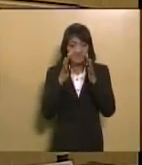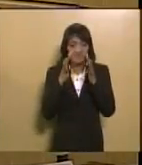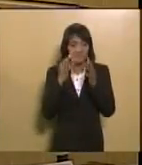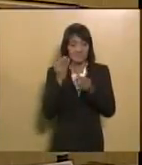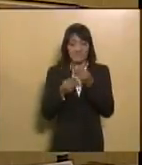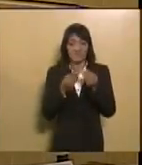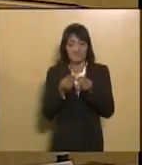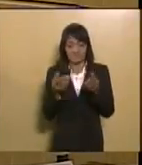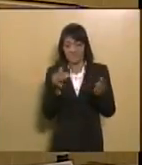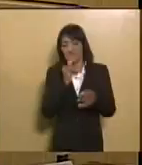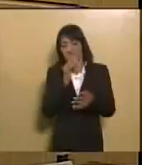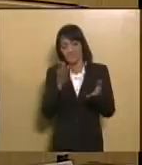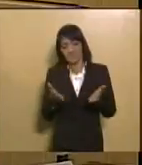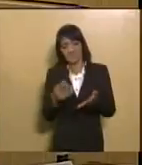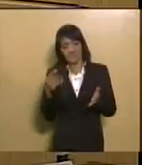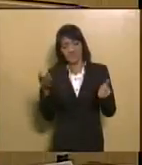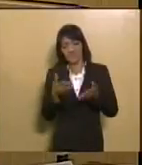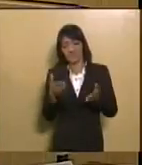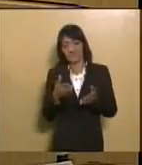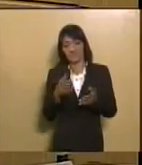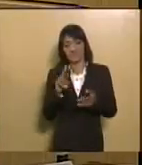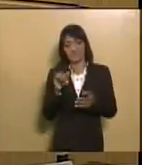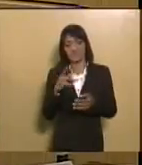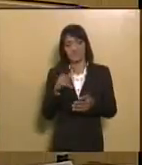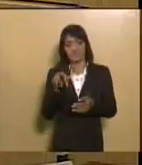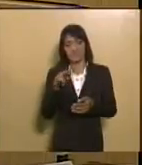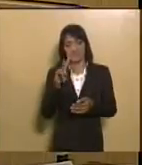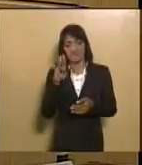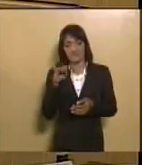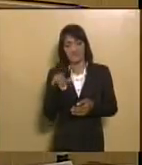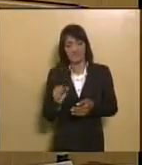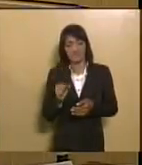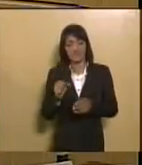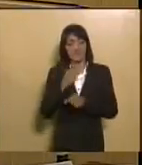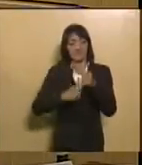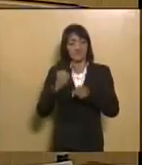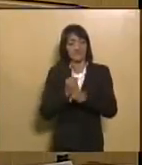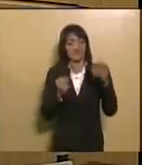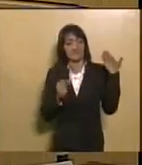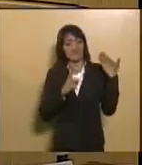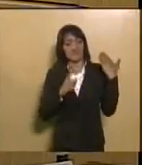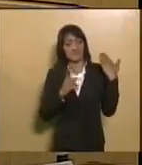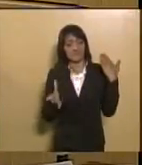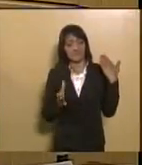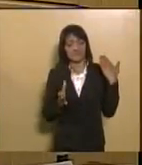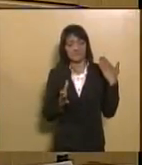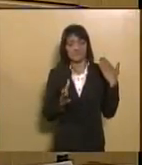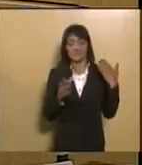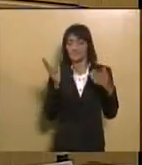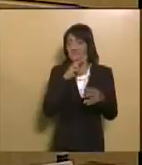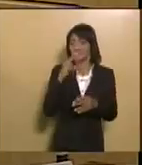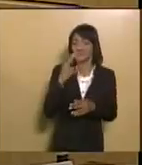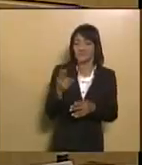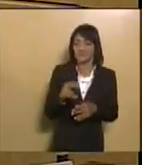exemplo, Ribeirópolis, até o ano passado, tinha a emergência 24 horas com a ajuda de R$100 mil do governo. O governo cortou